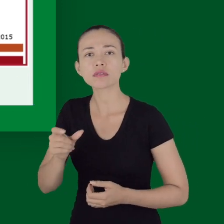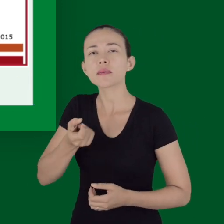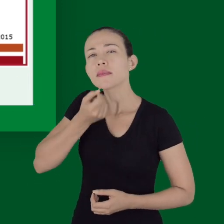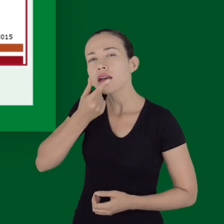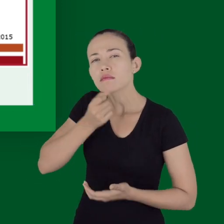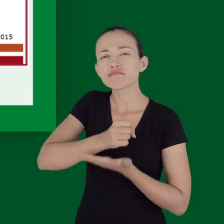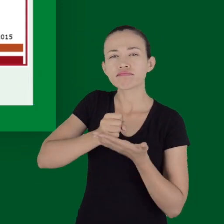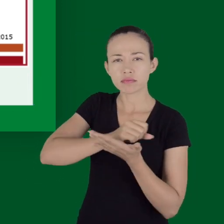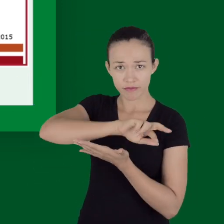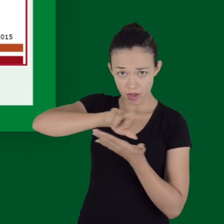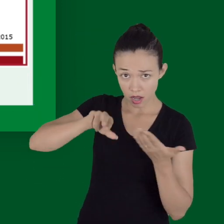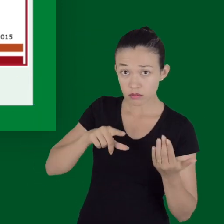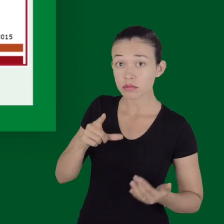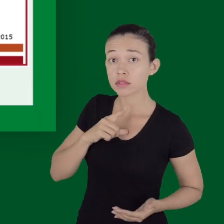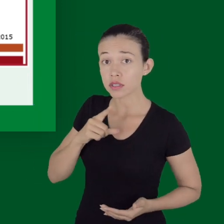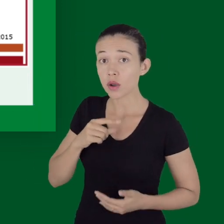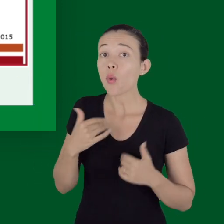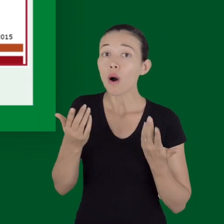drogas cronotrópicas,